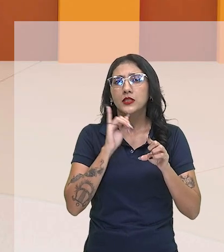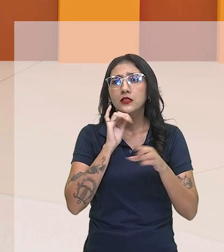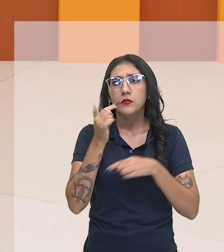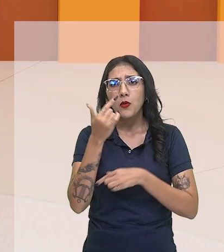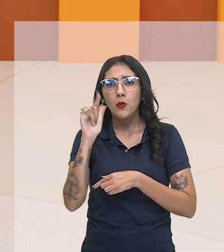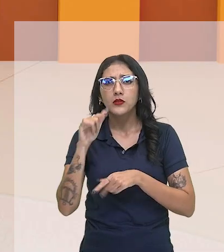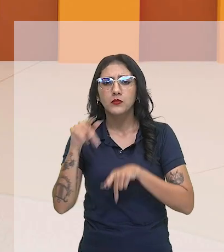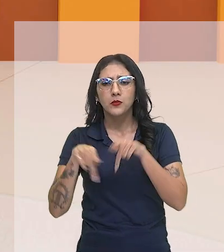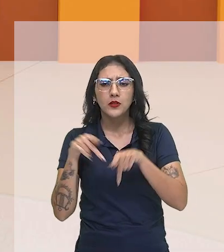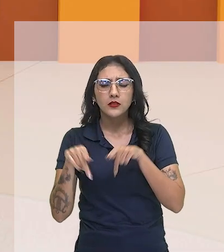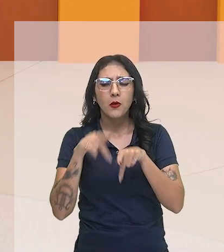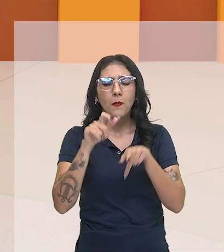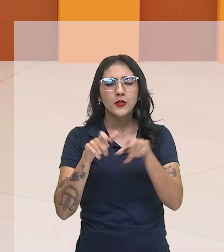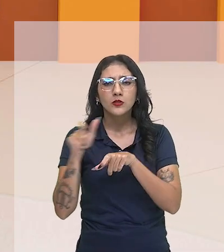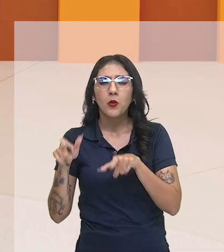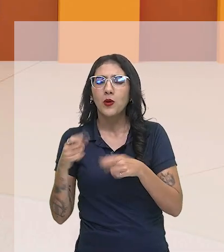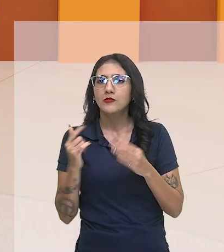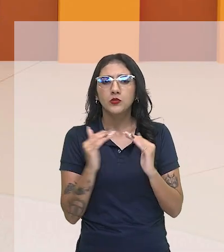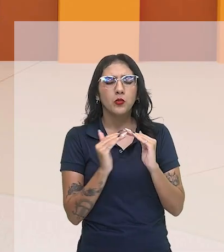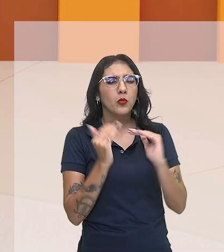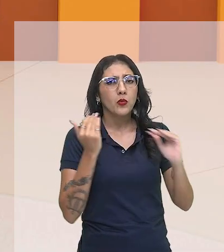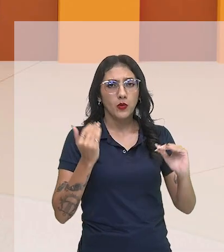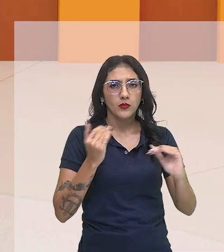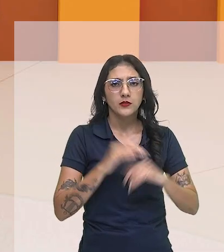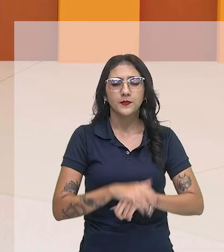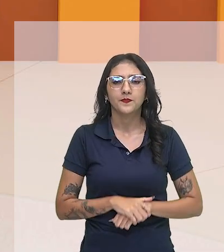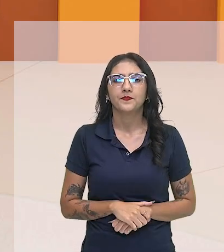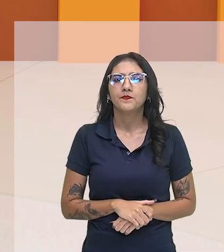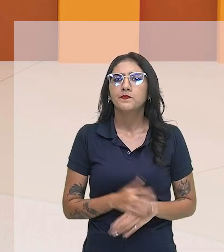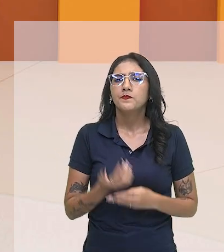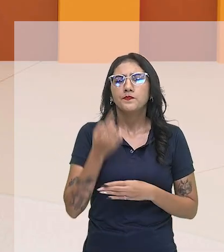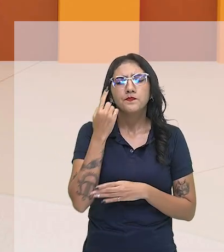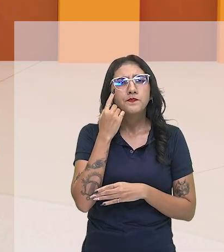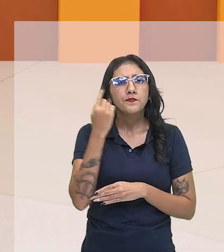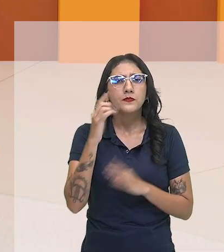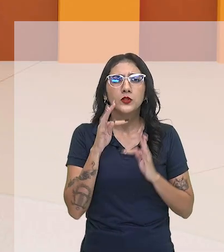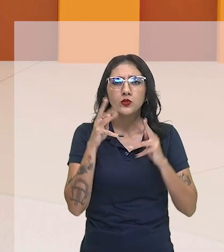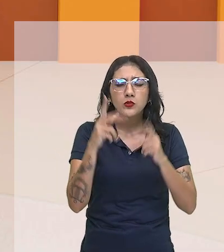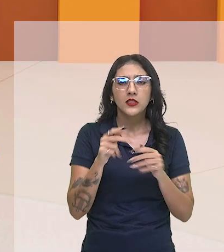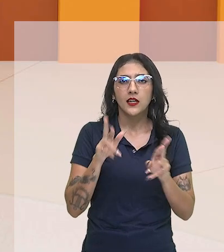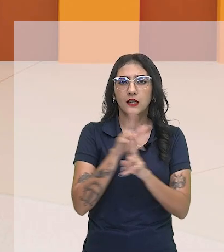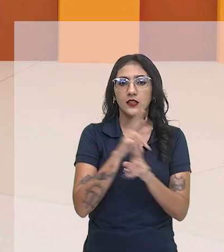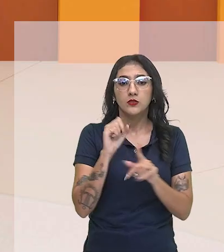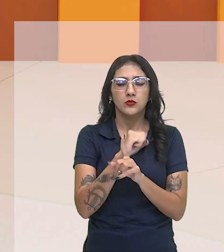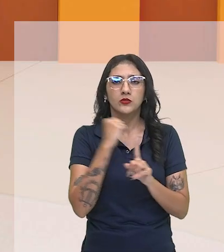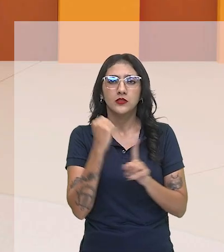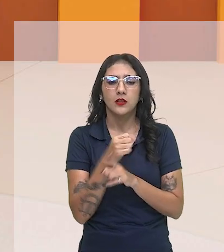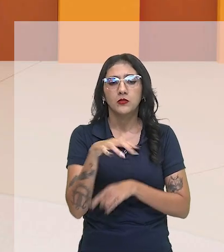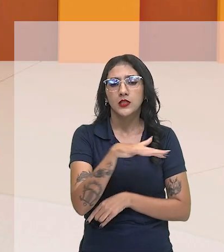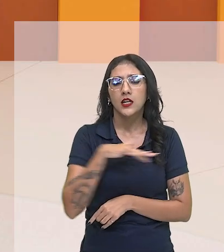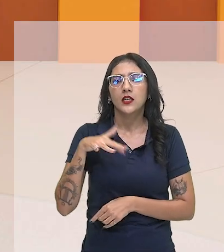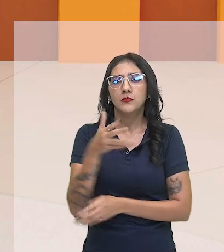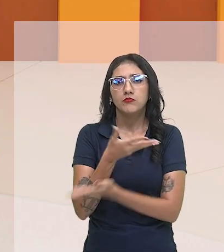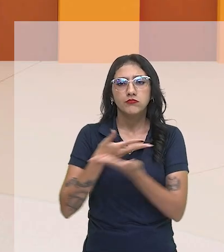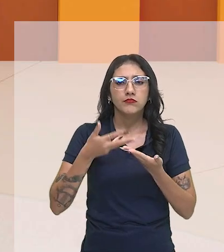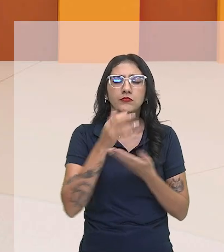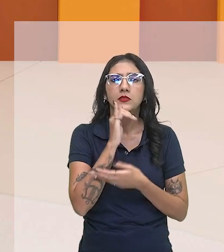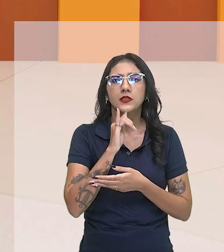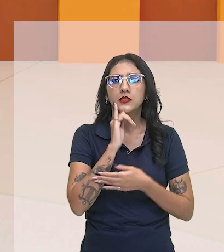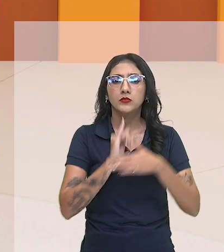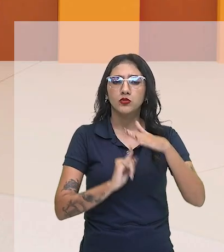alheia. Então, vejam lá. Então, todas as relações sociais estabelecidas entre indivíduos,